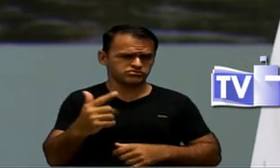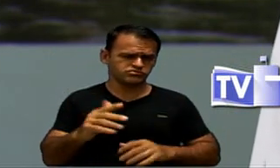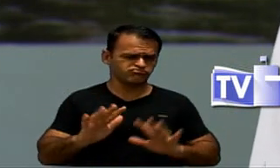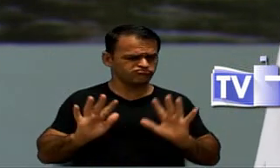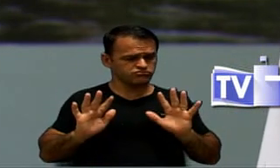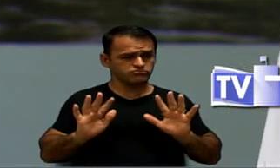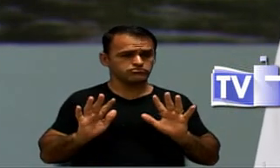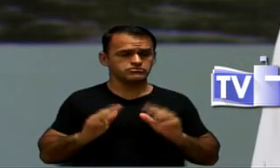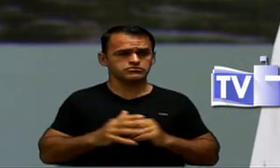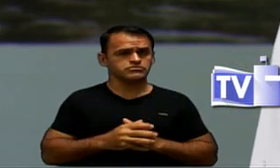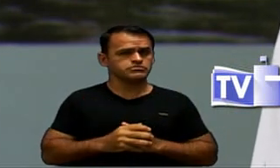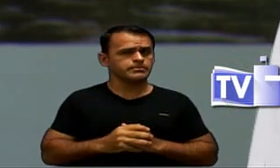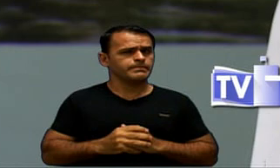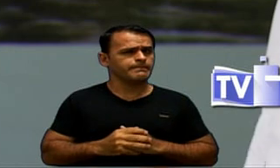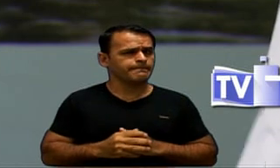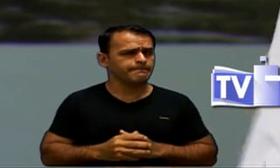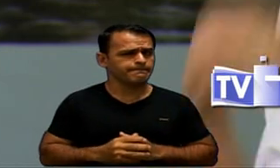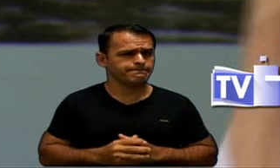para afirmar que